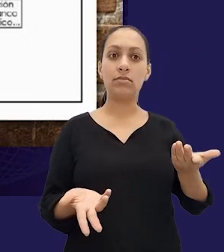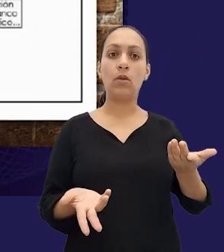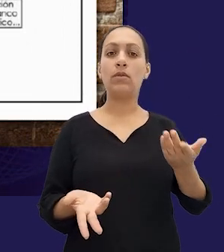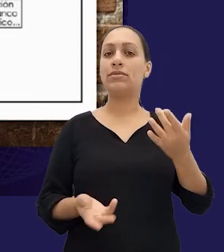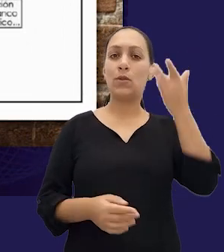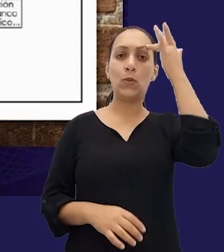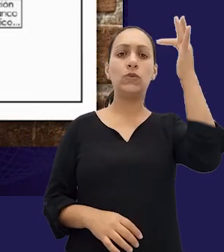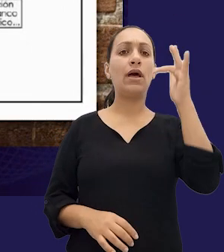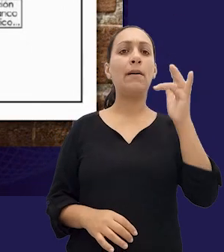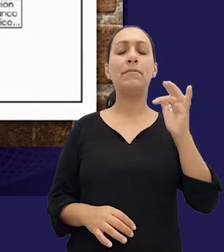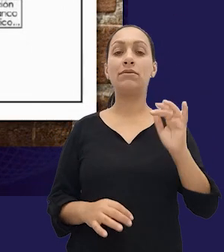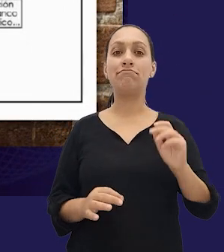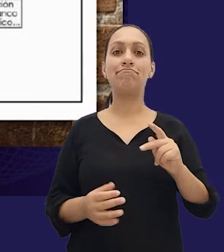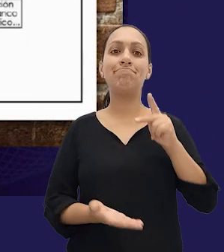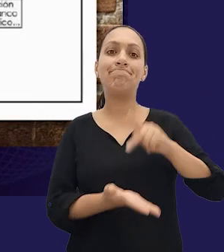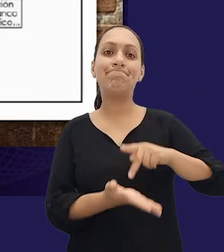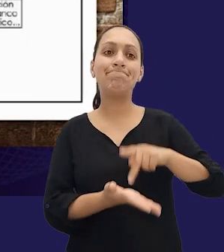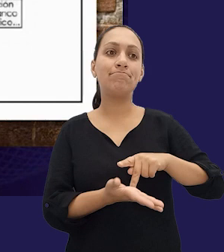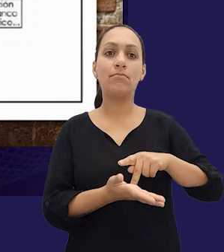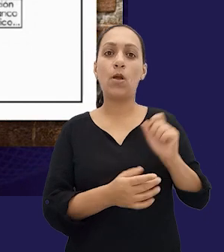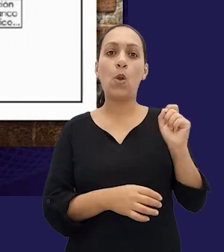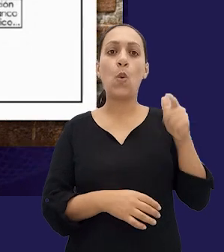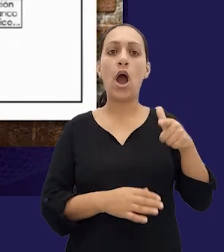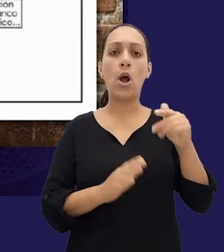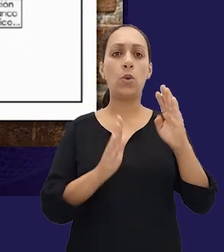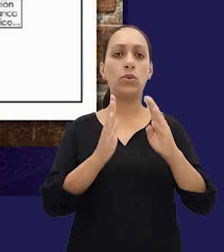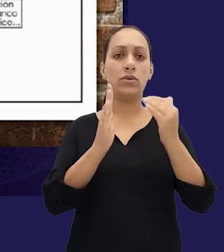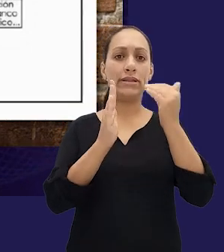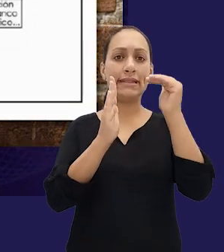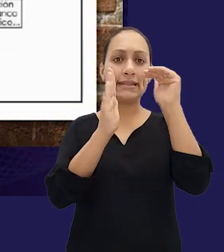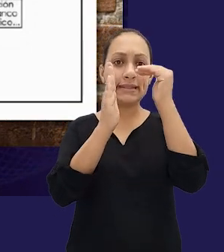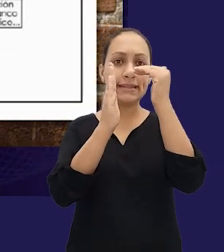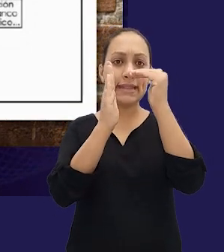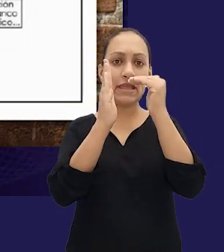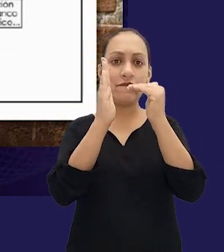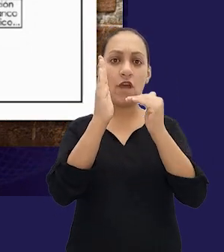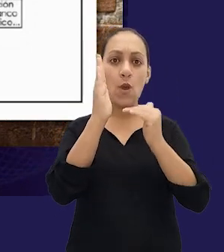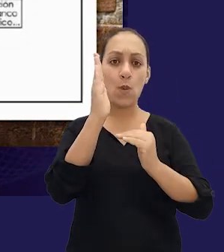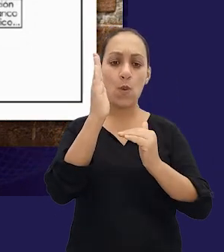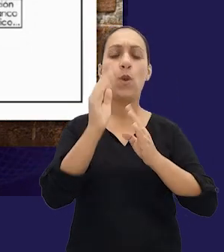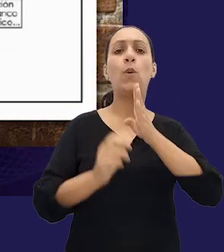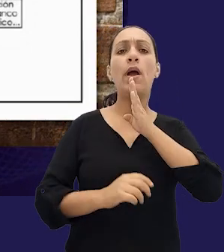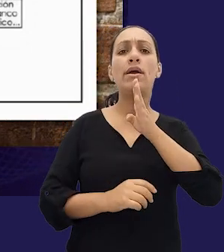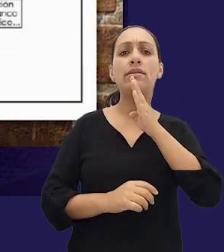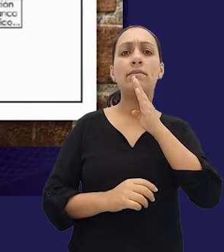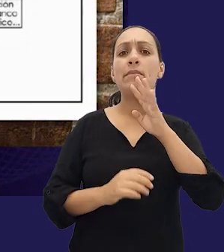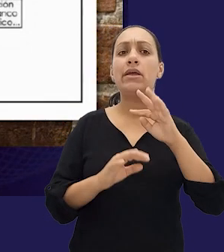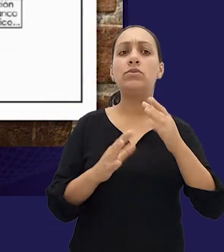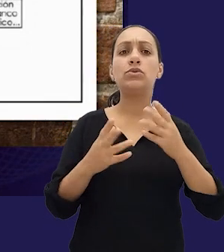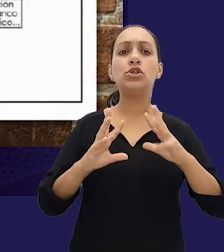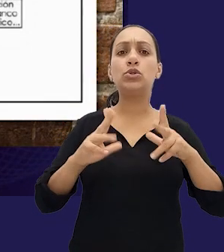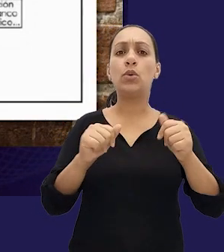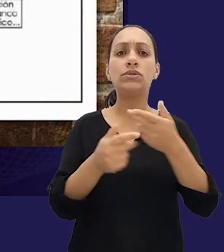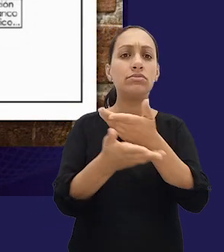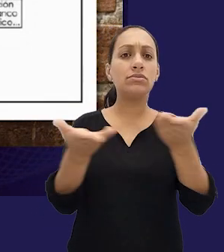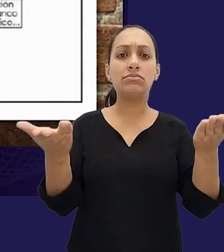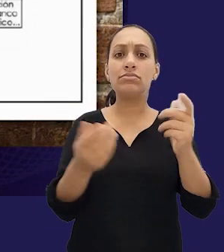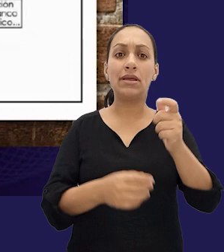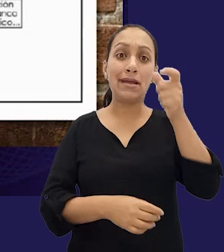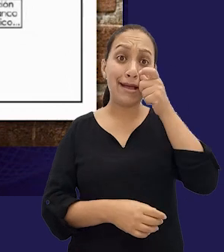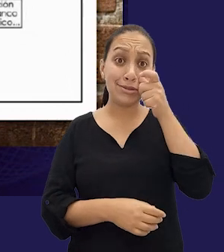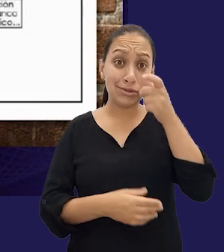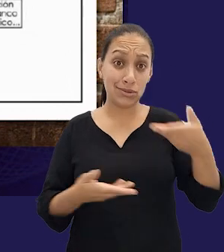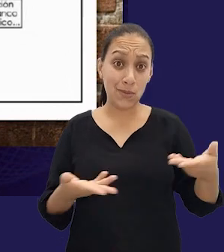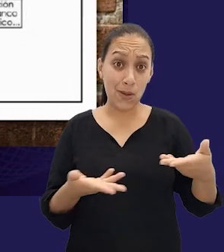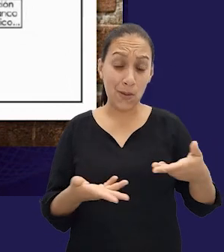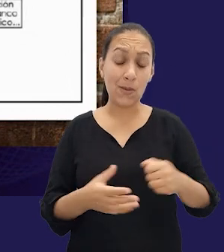sabe exatamente qual é o nível de conhecimento de todo mundo que está podendo aí participar e prestigiar esse nosso momento de encontro